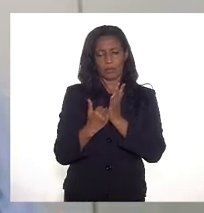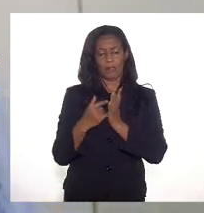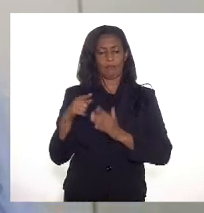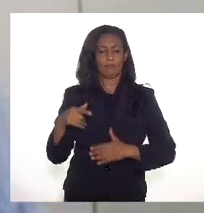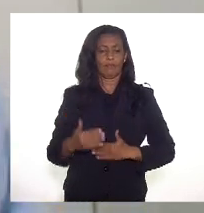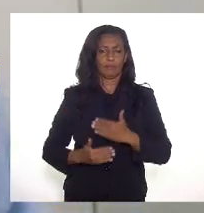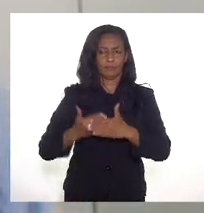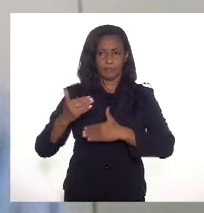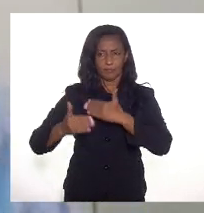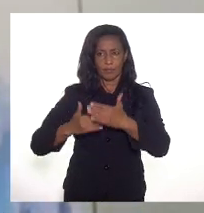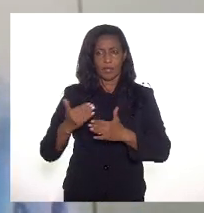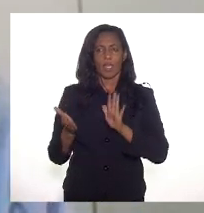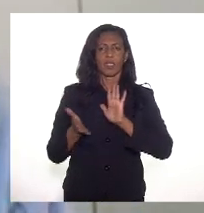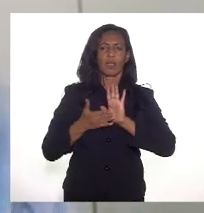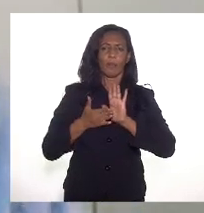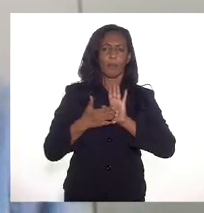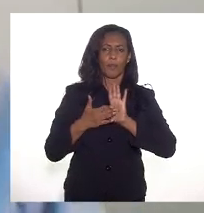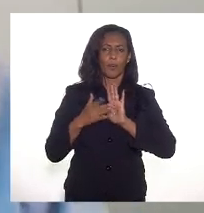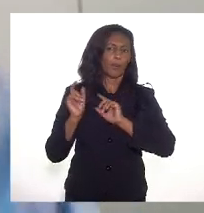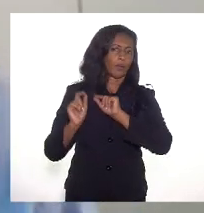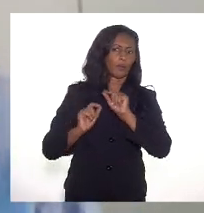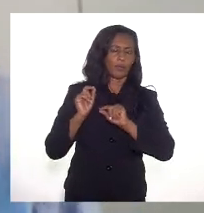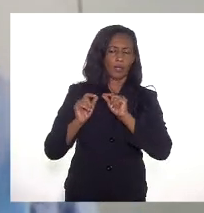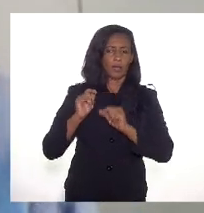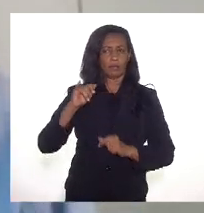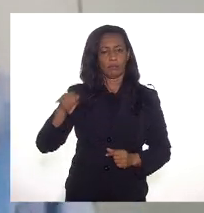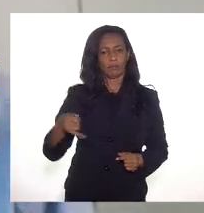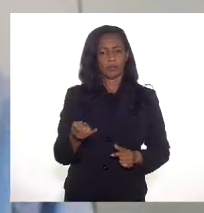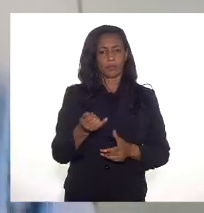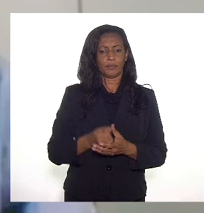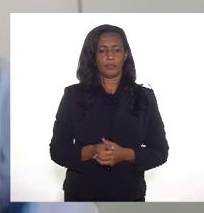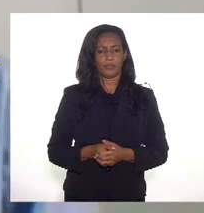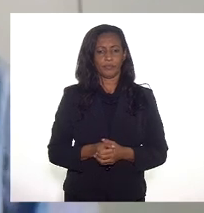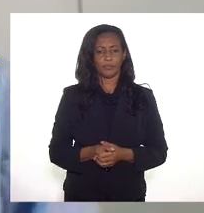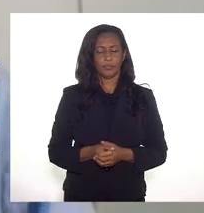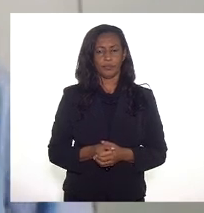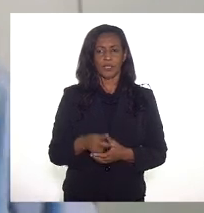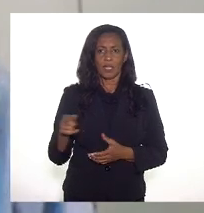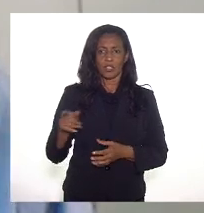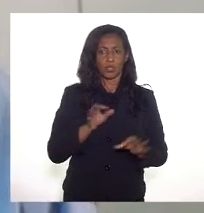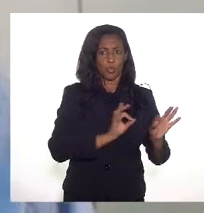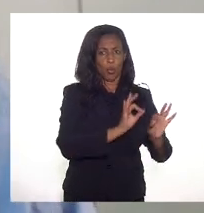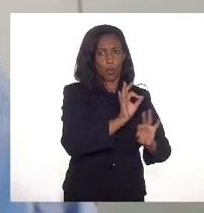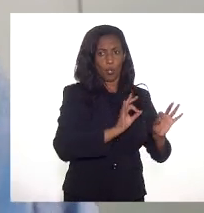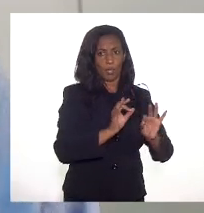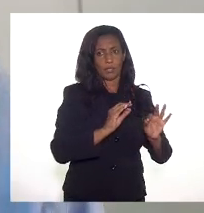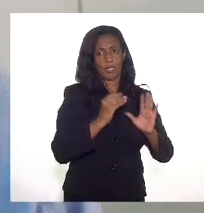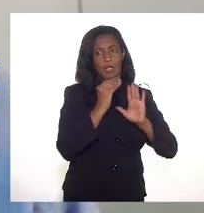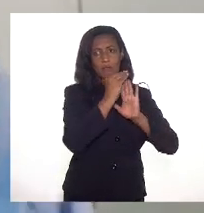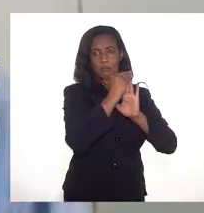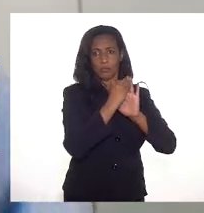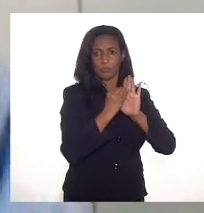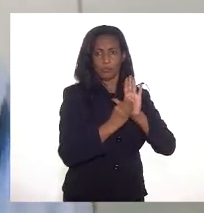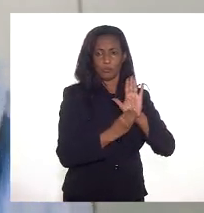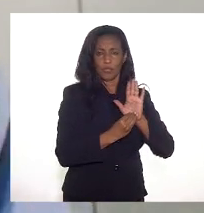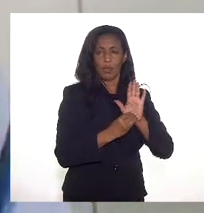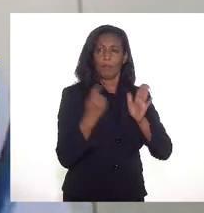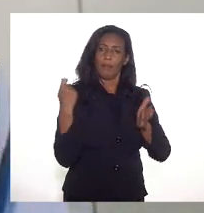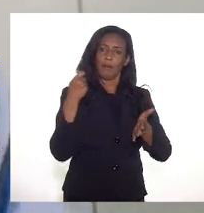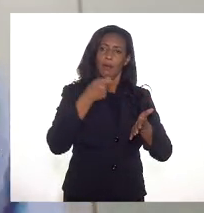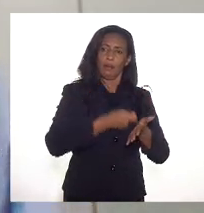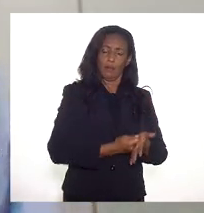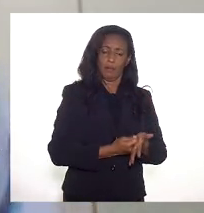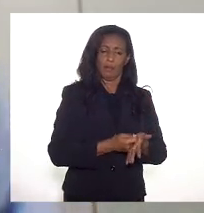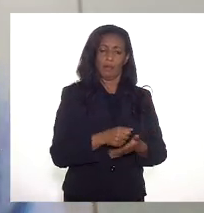propondo? A gente está propondo a possibilidade da gente ter a reorganização dos nossos calendários letivos para garantir